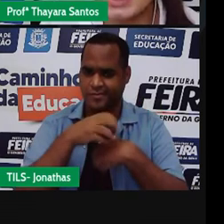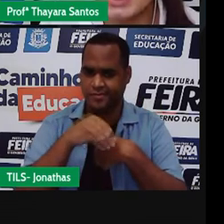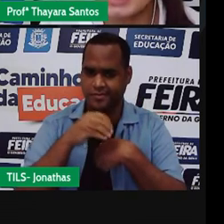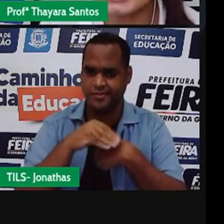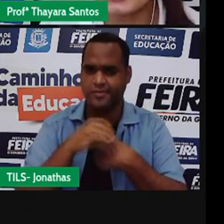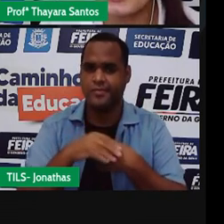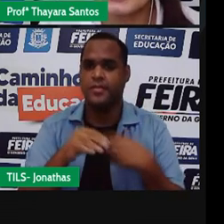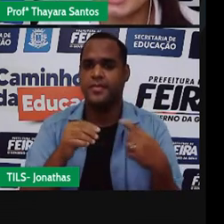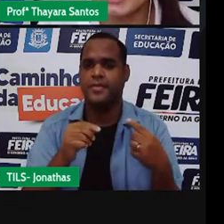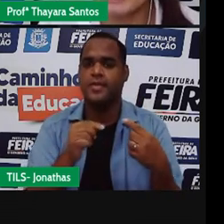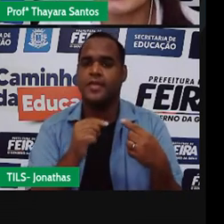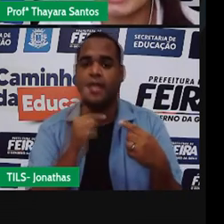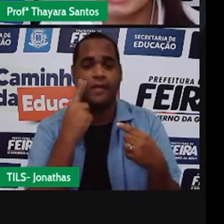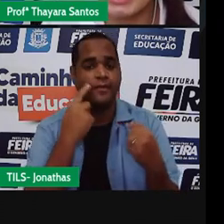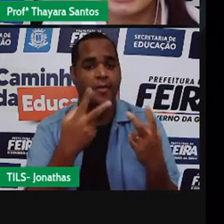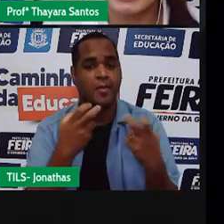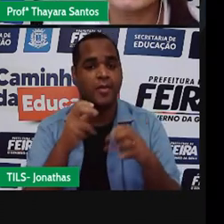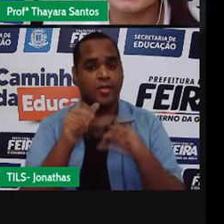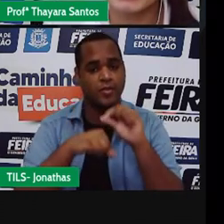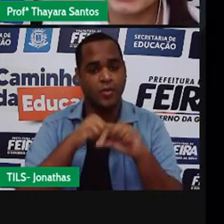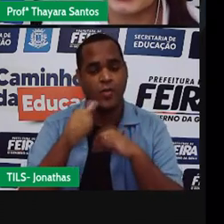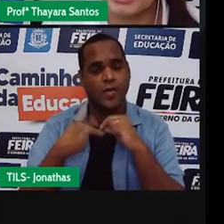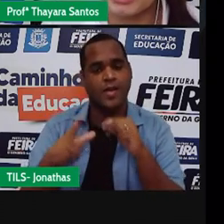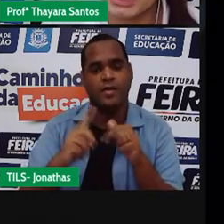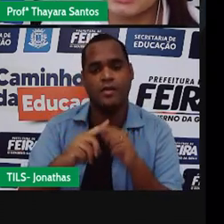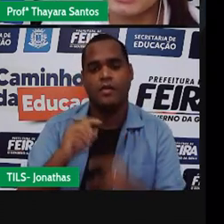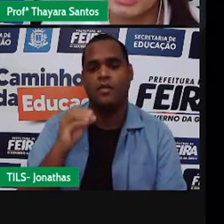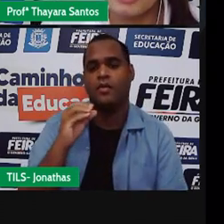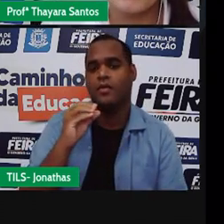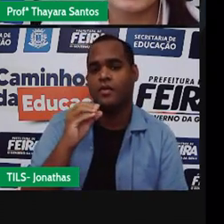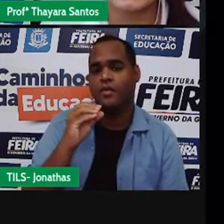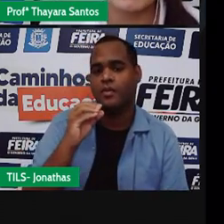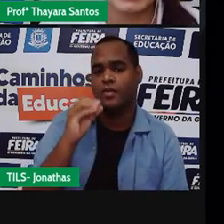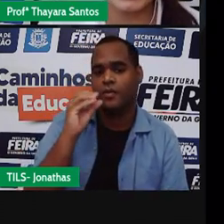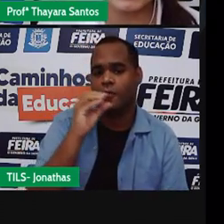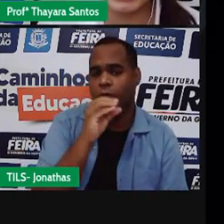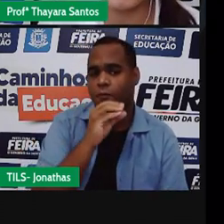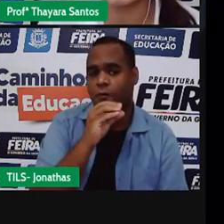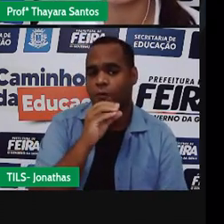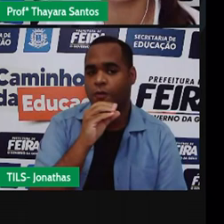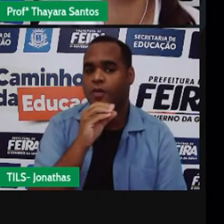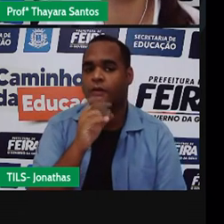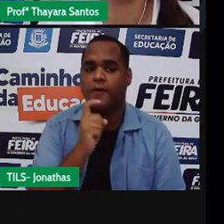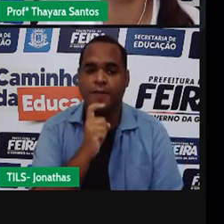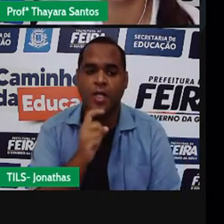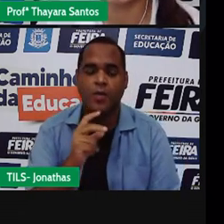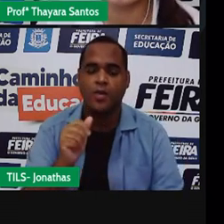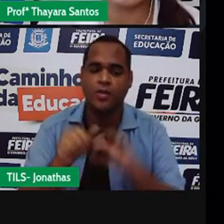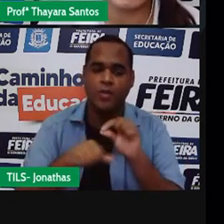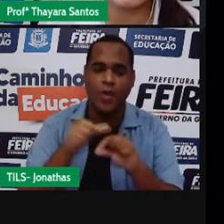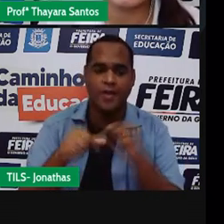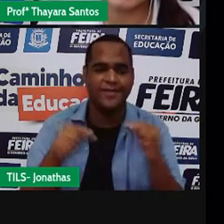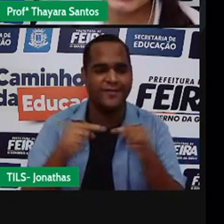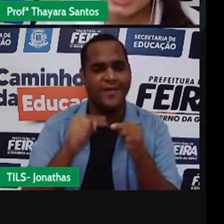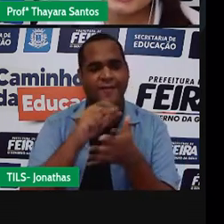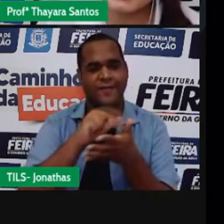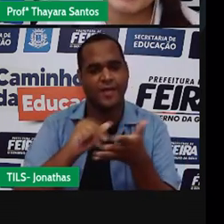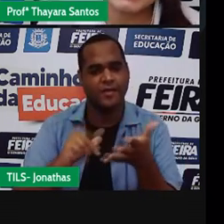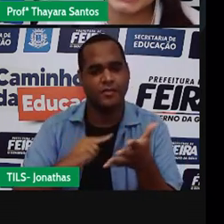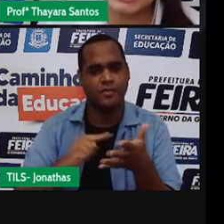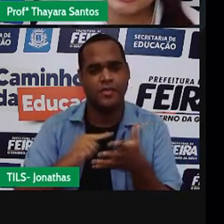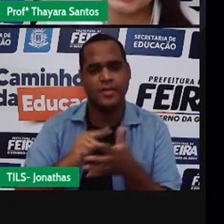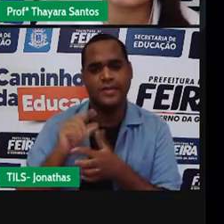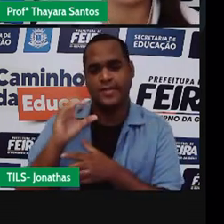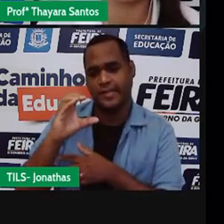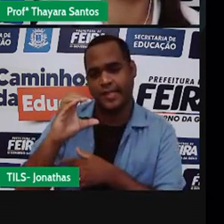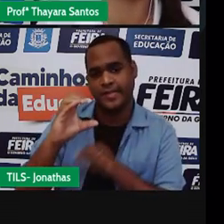Aqui, a gente consegue alterar a temperatura, porque a temperatura ela pode ser medida em várias unidades, mas